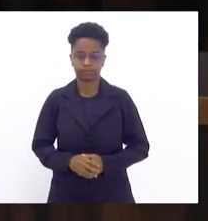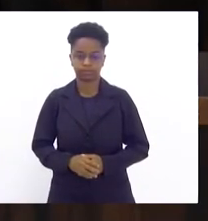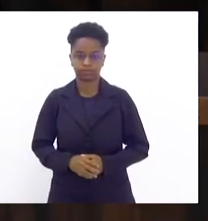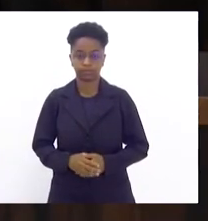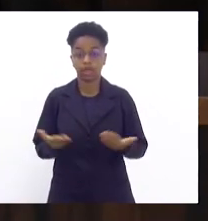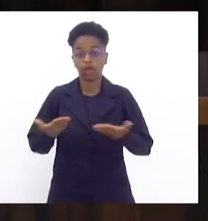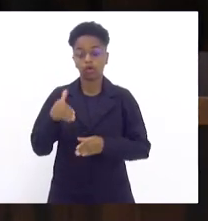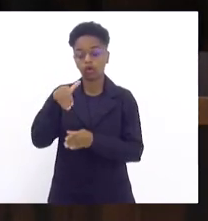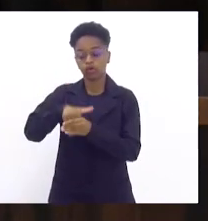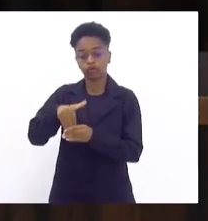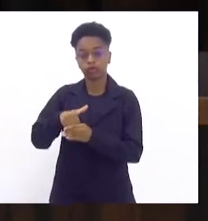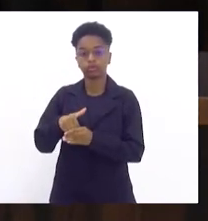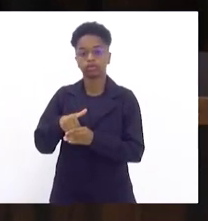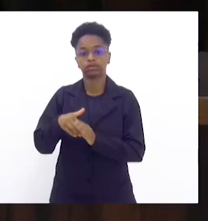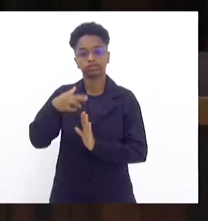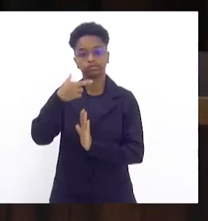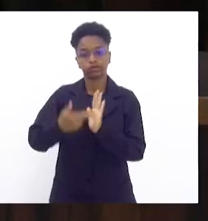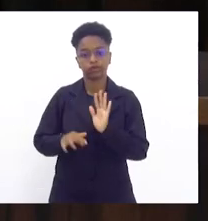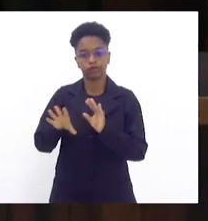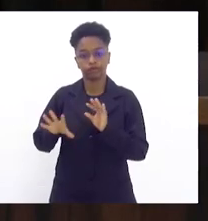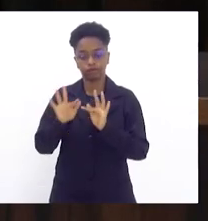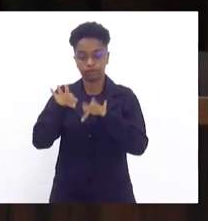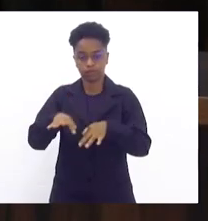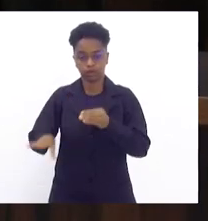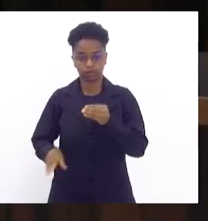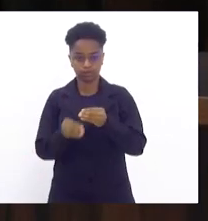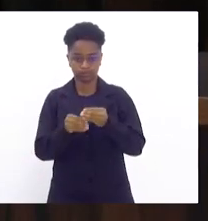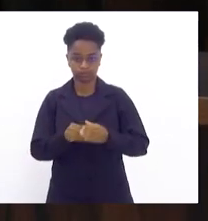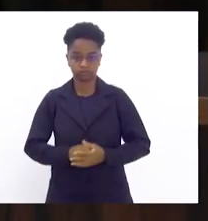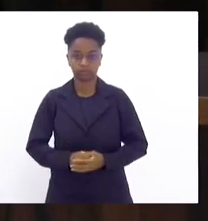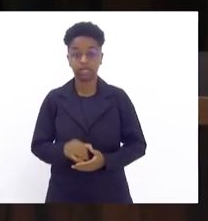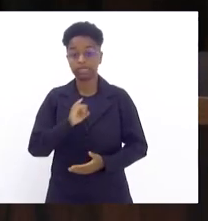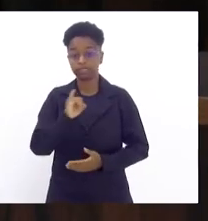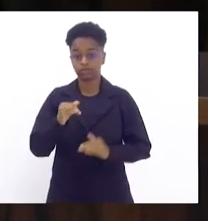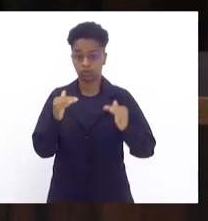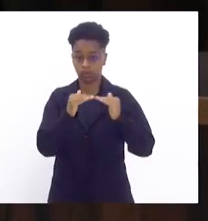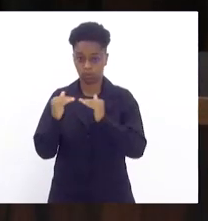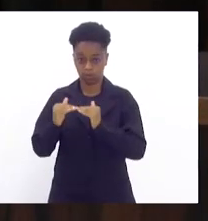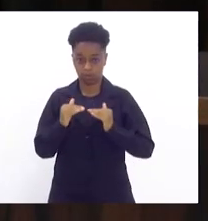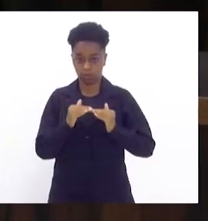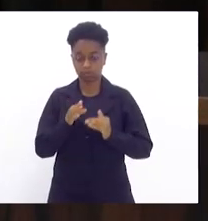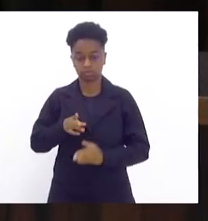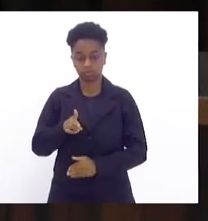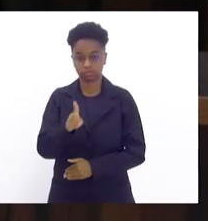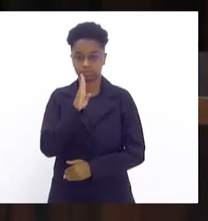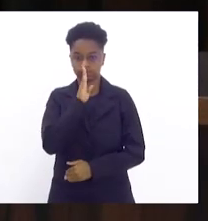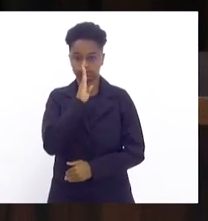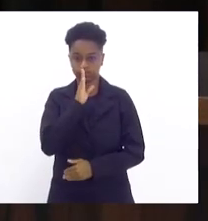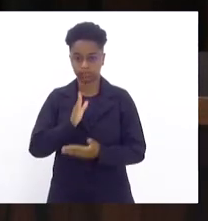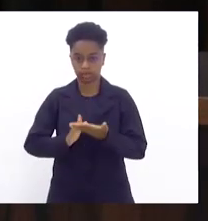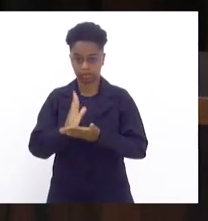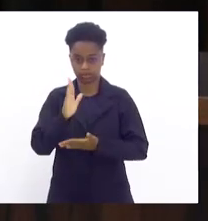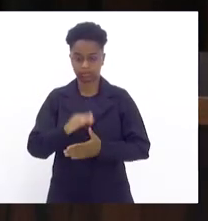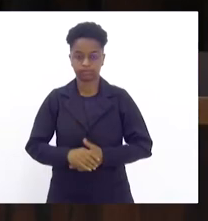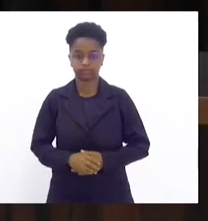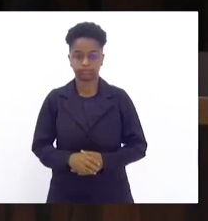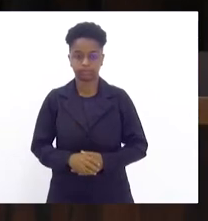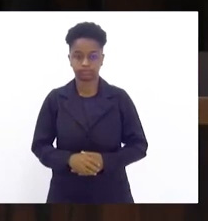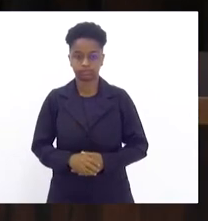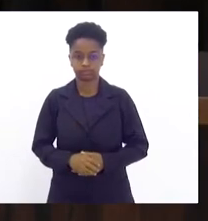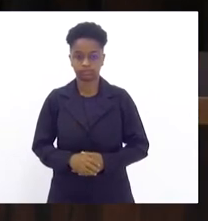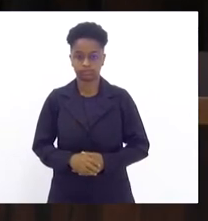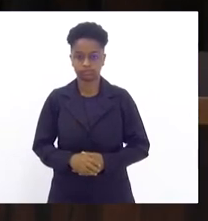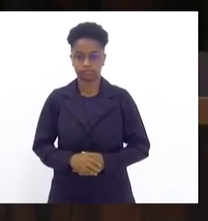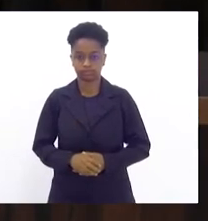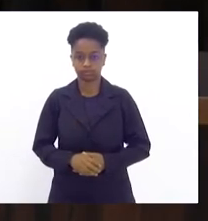Em votação, a redação final assim emendada. Os senhores que aprovam, permaneçam como estão. Aprovado. Vai